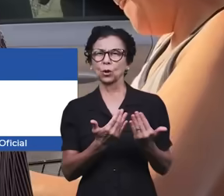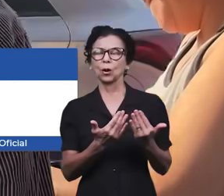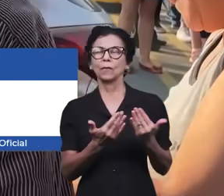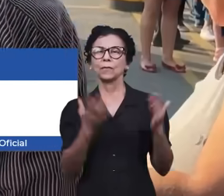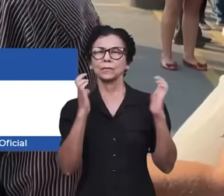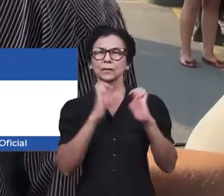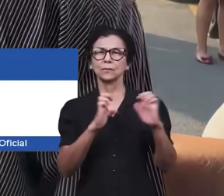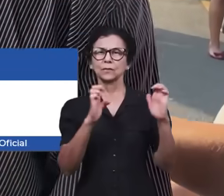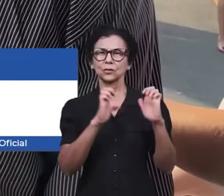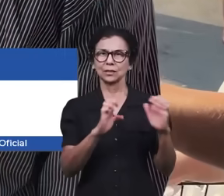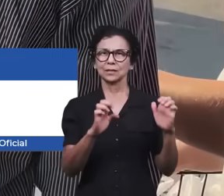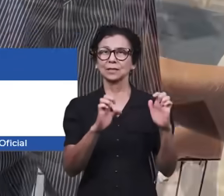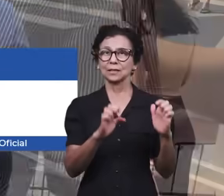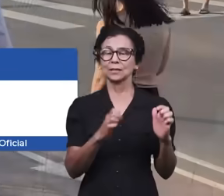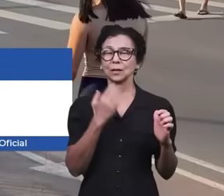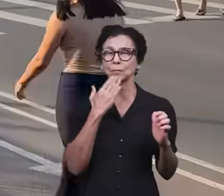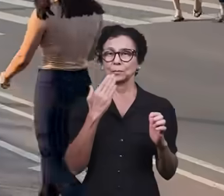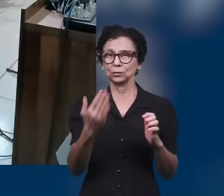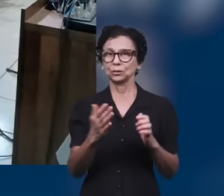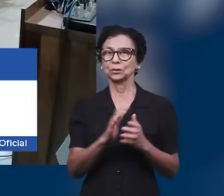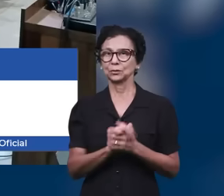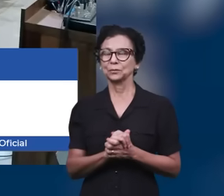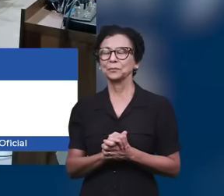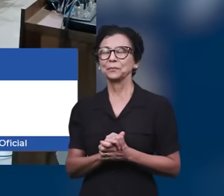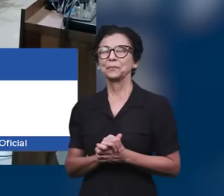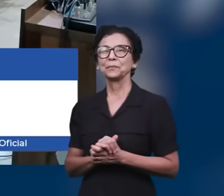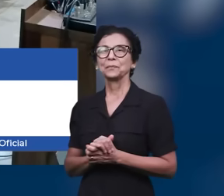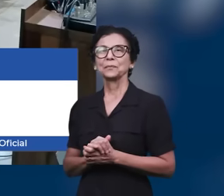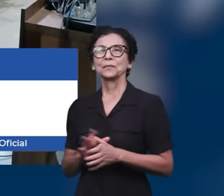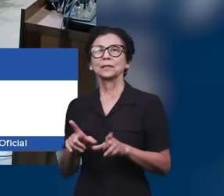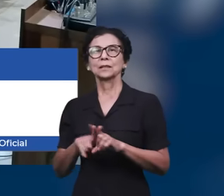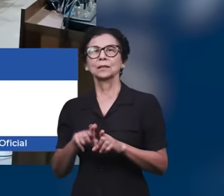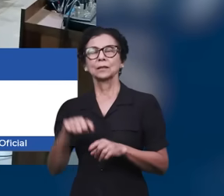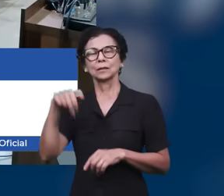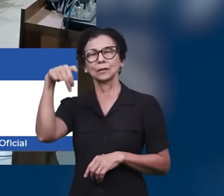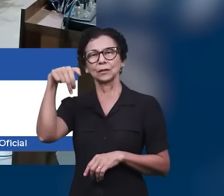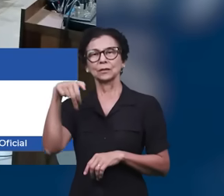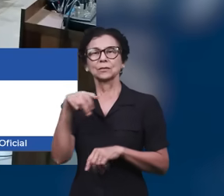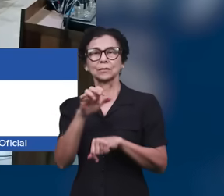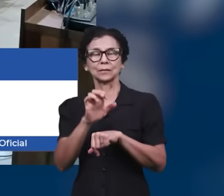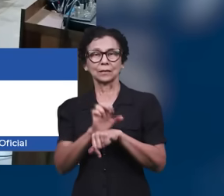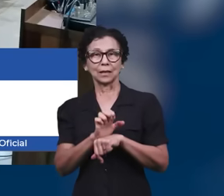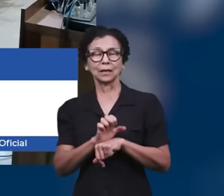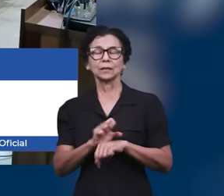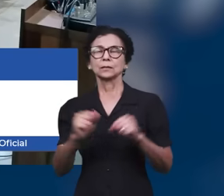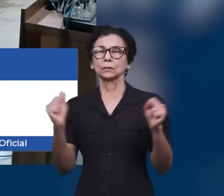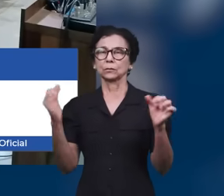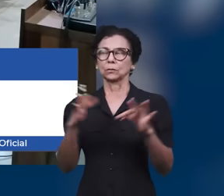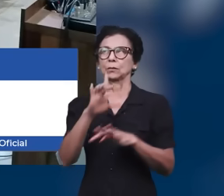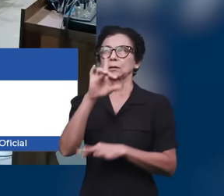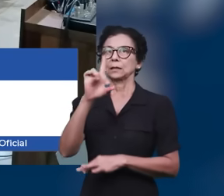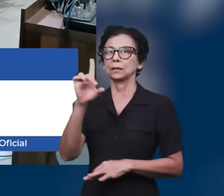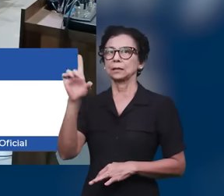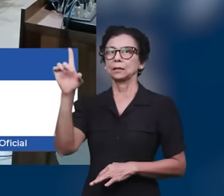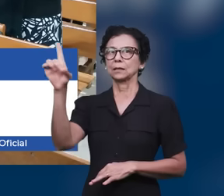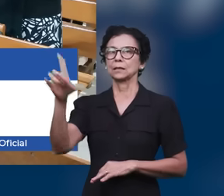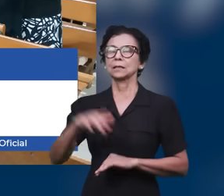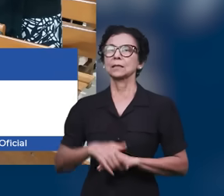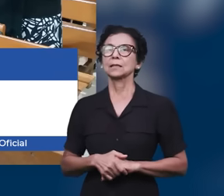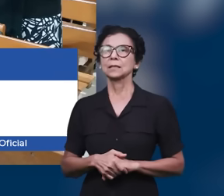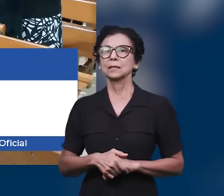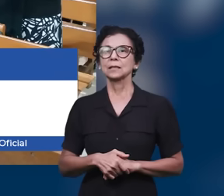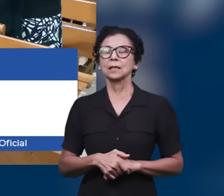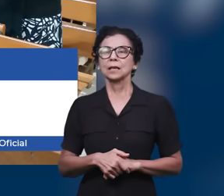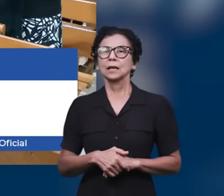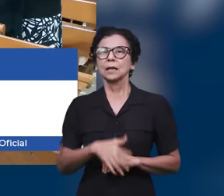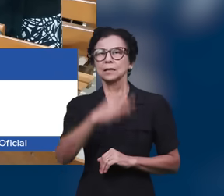Evangelho Sem Fronteiras no mês passado. Na região norte do estado, em glorificação a Deus pelos nomes aprovados para o batismo,